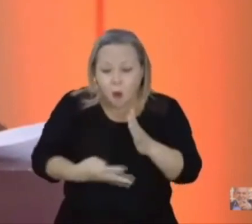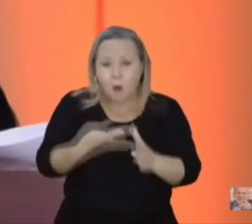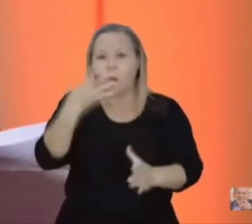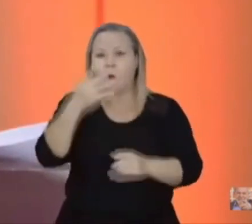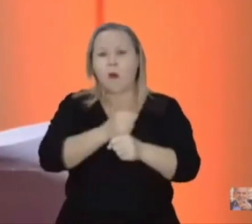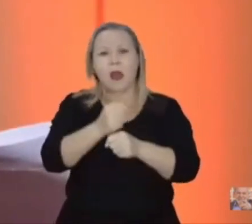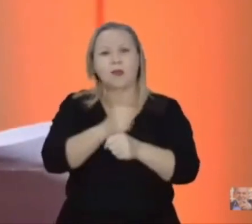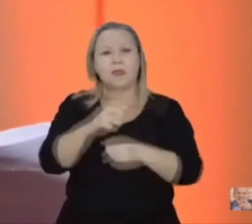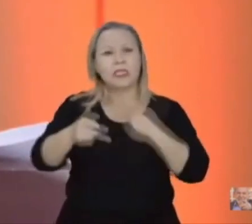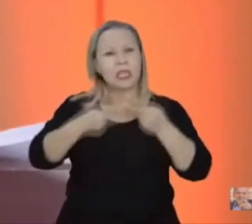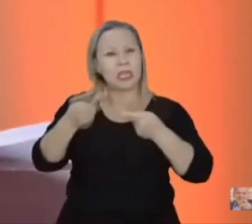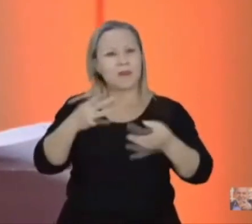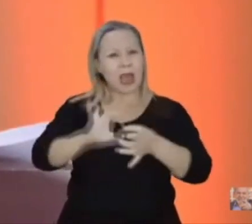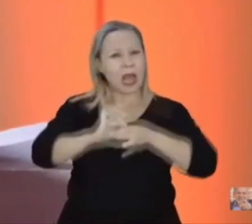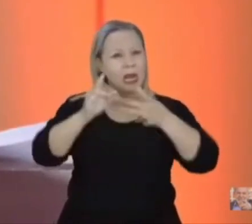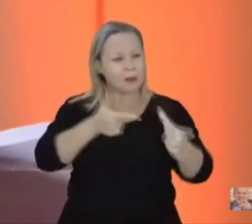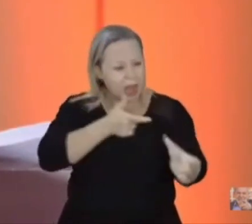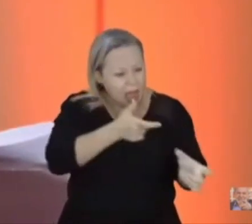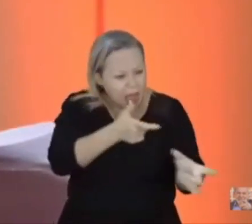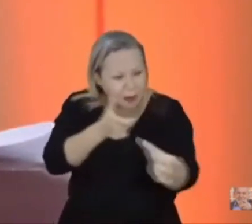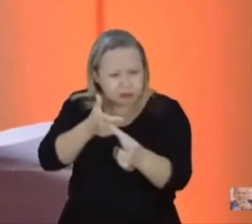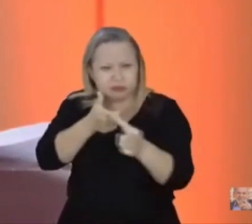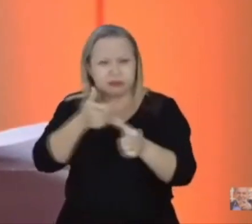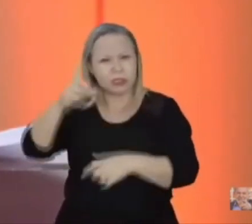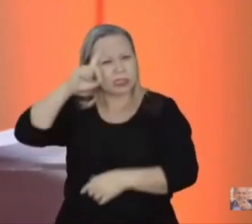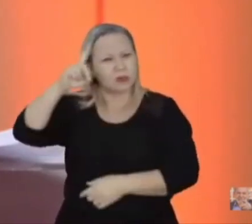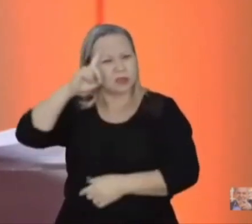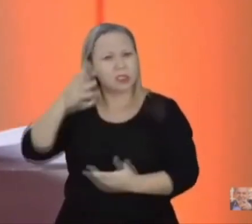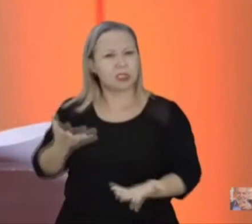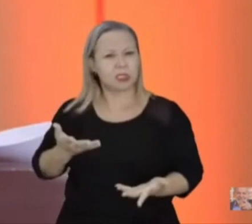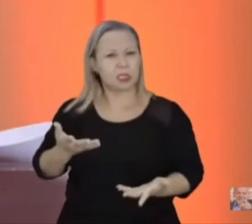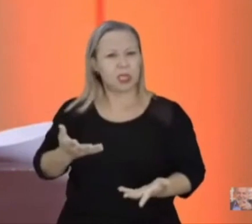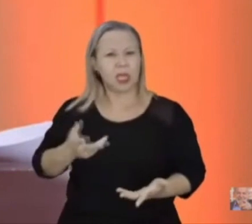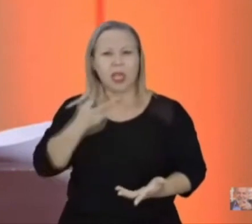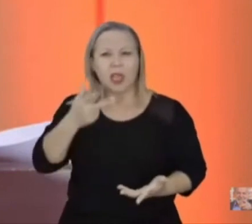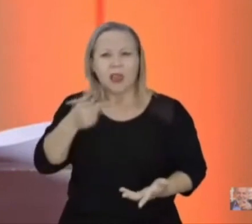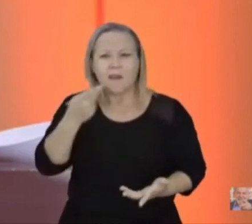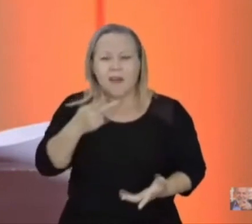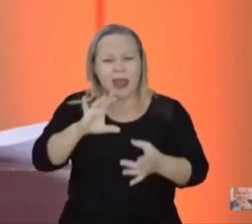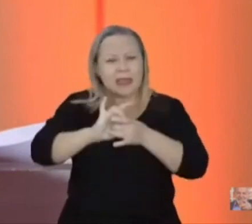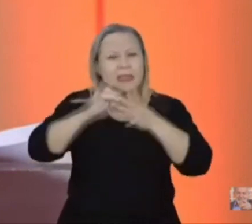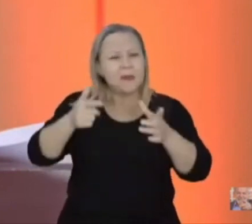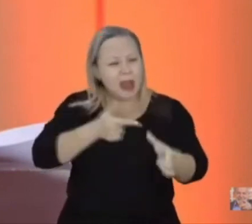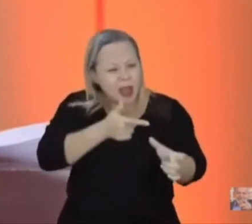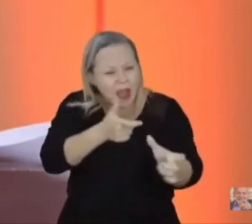liberar arma todo dia, faz apologia da liberação de arma,